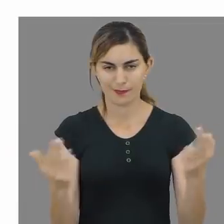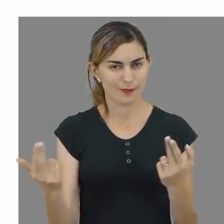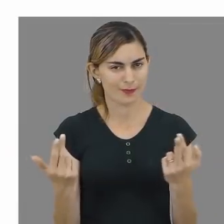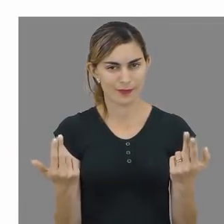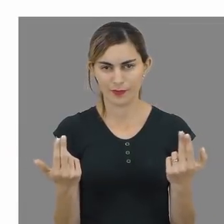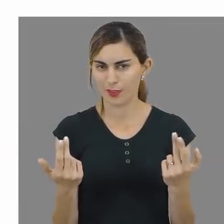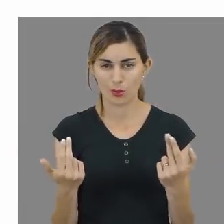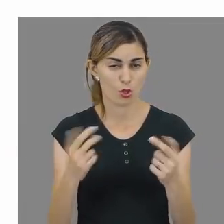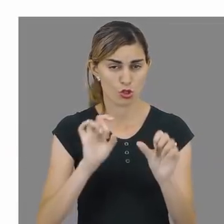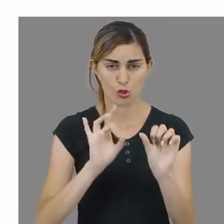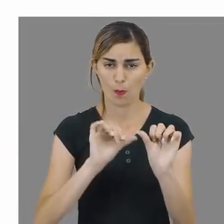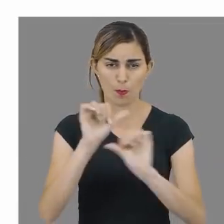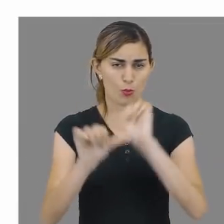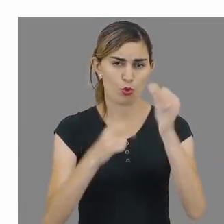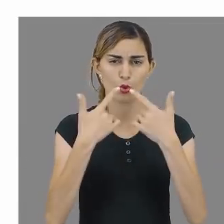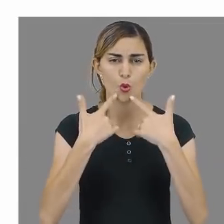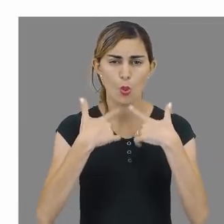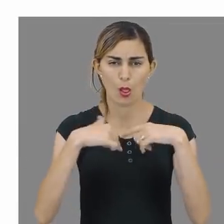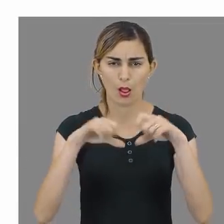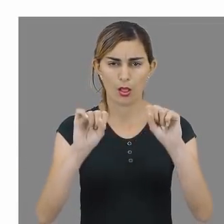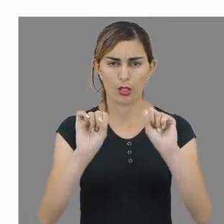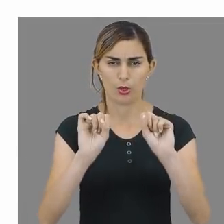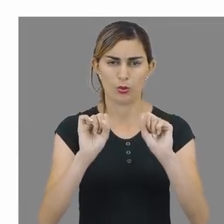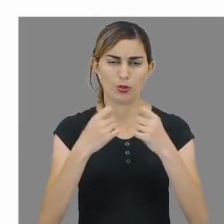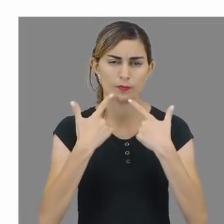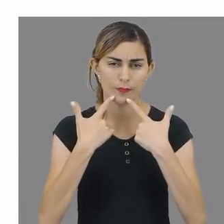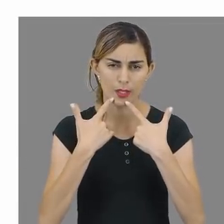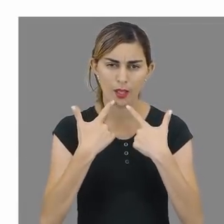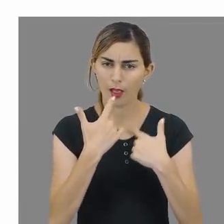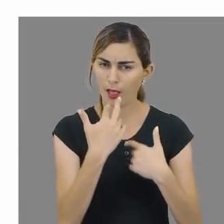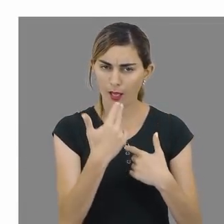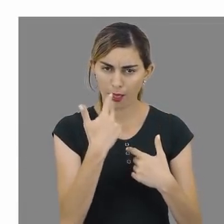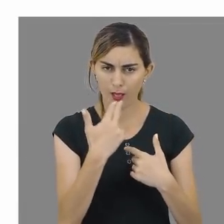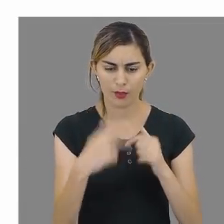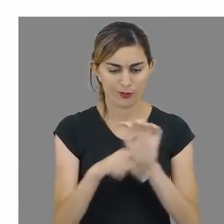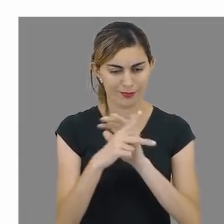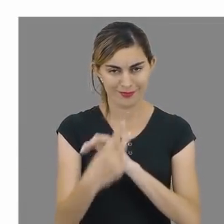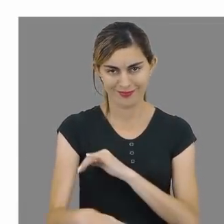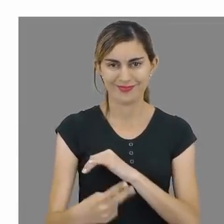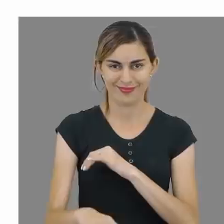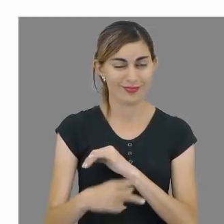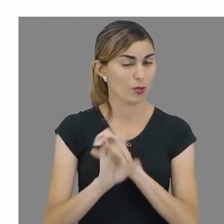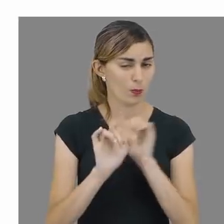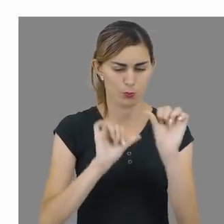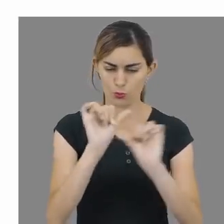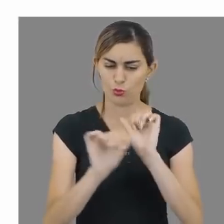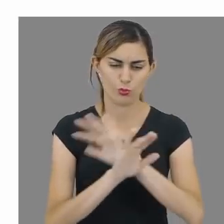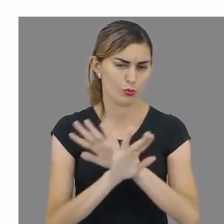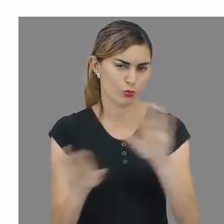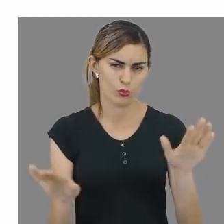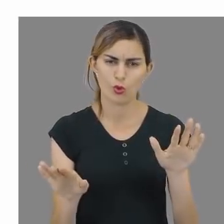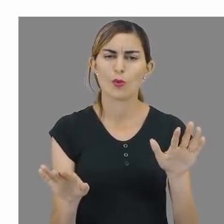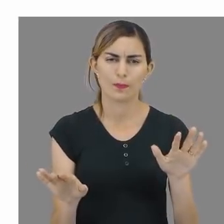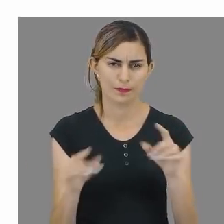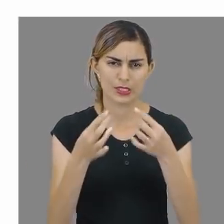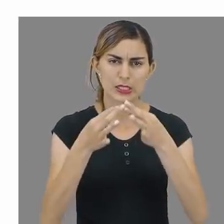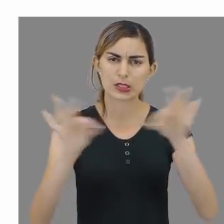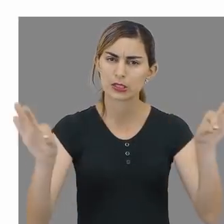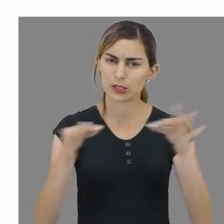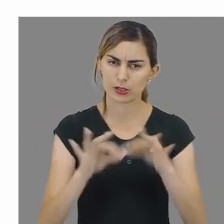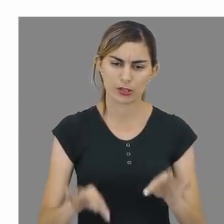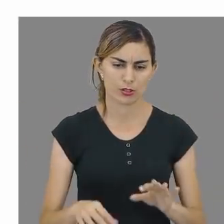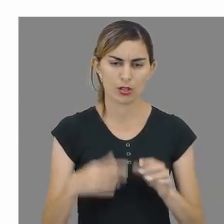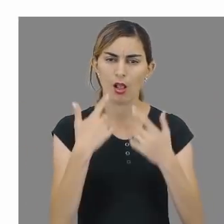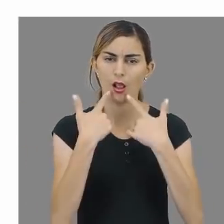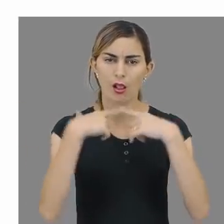Simplesmente só mudou a língua nativa do pseudocódigo. E o pseudocódigo ele não exige toda a rigidez sintática de uma linguagem